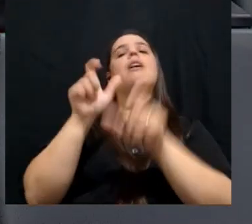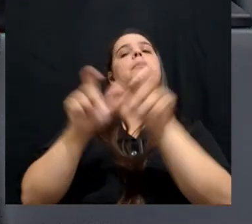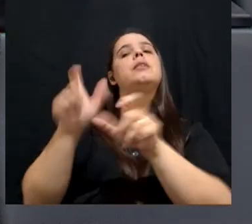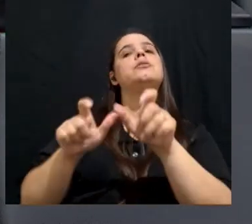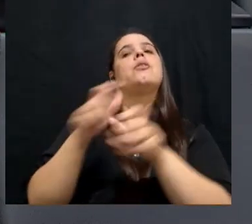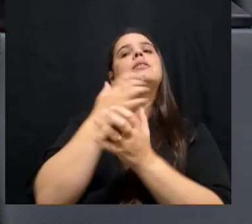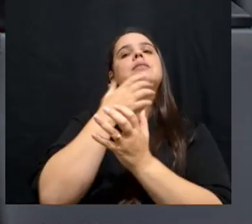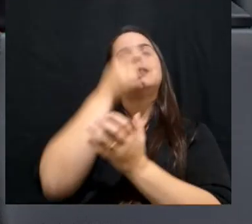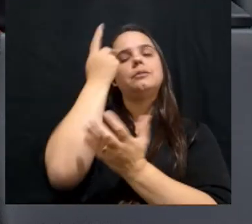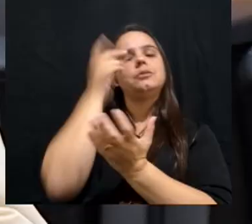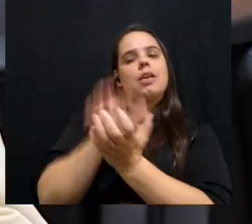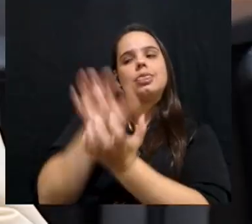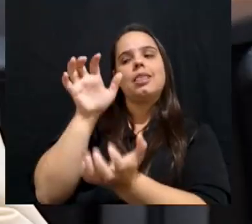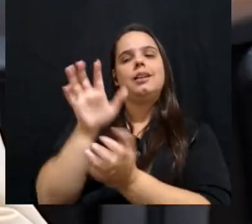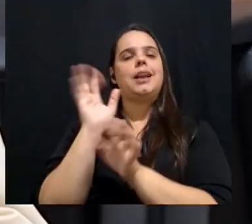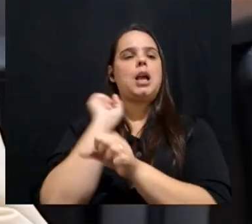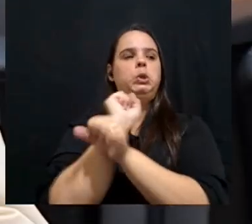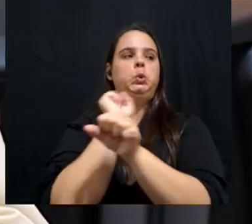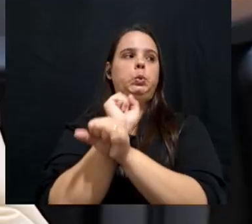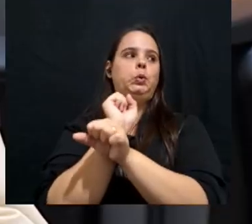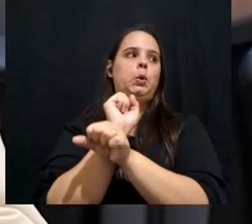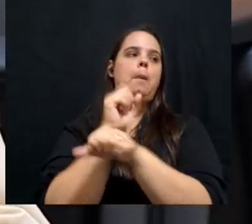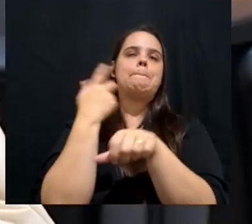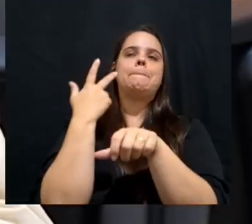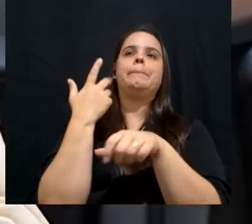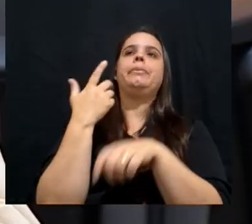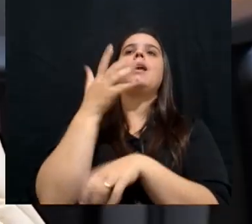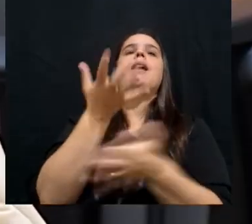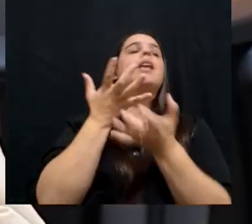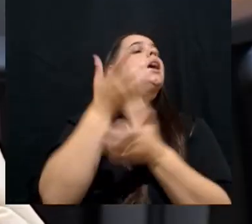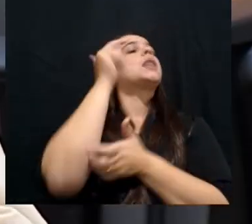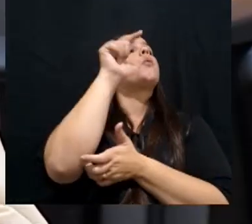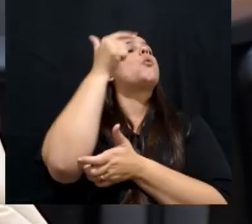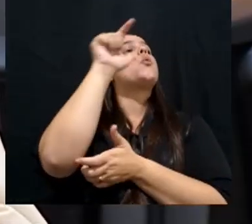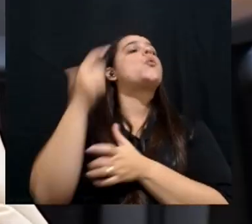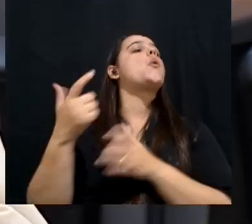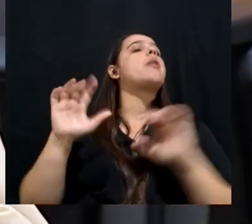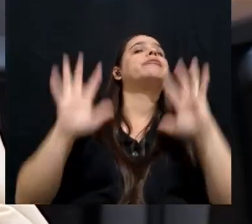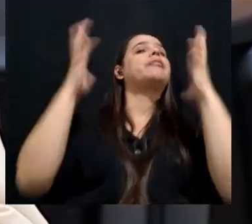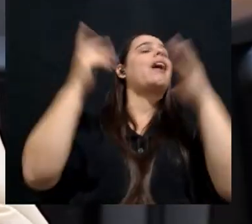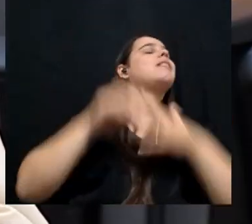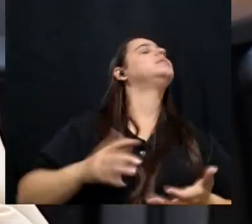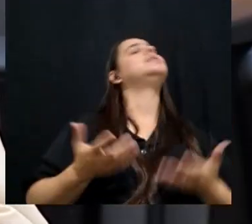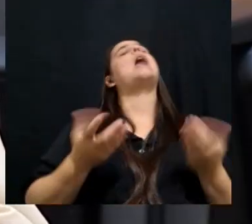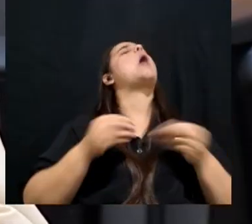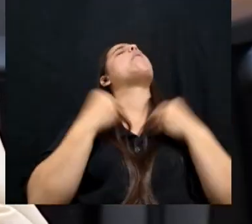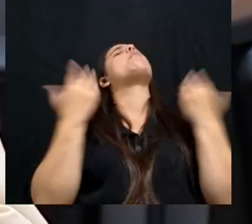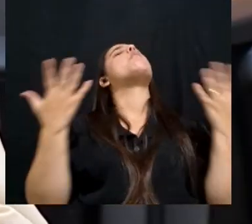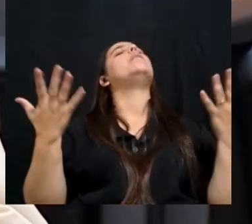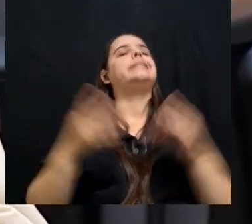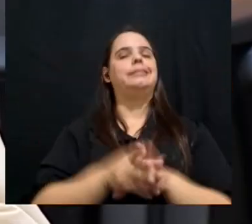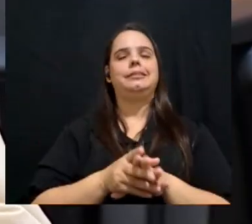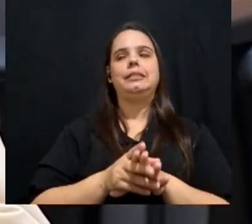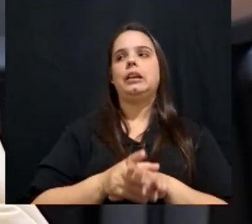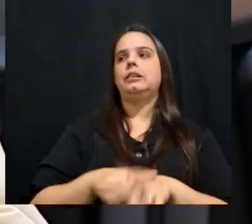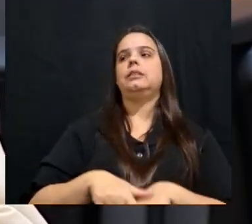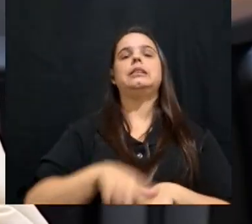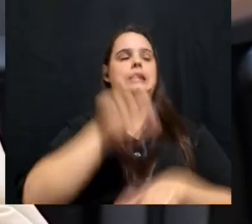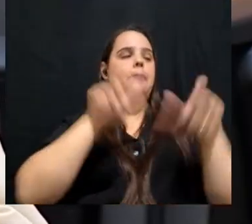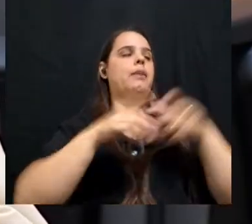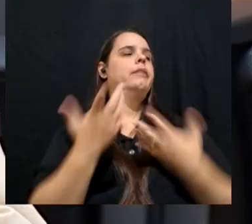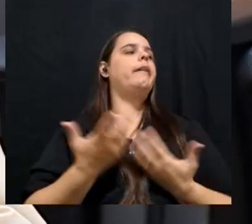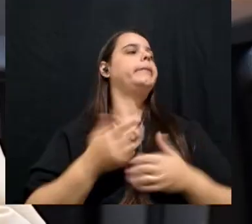próximo evento, né? Eles cobram pra caramba, viu? E cobram com razão. É algo